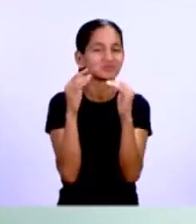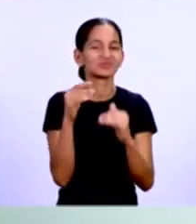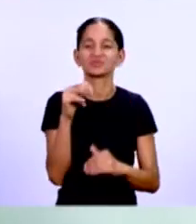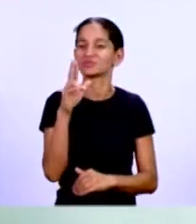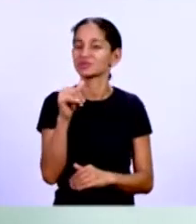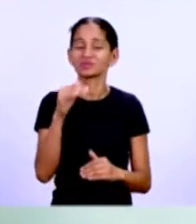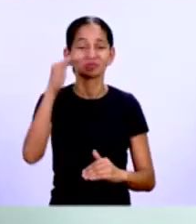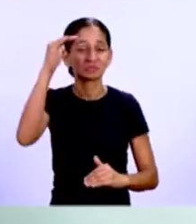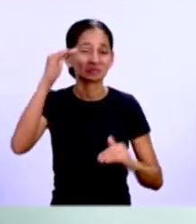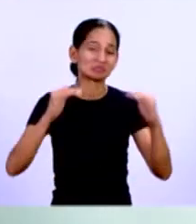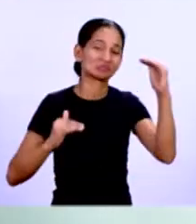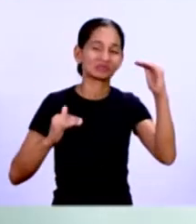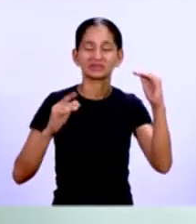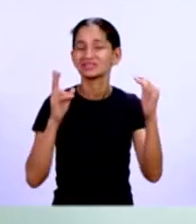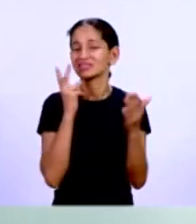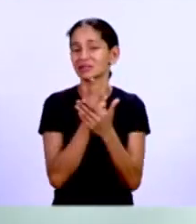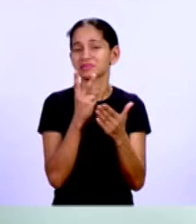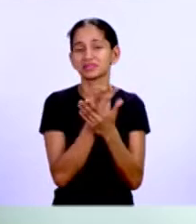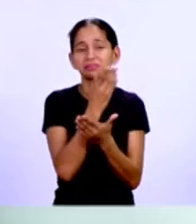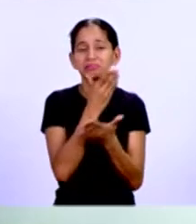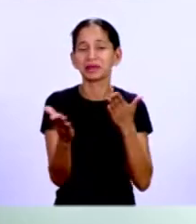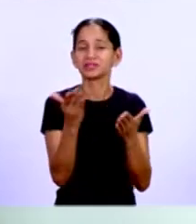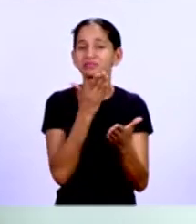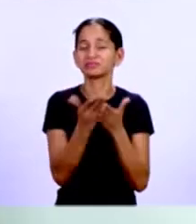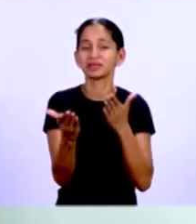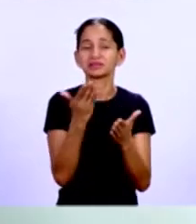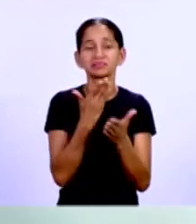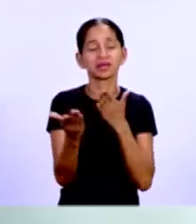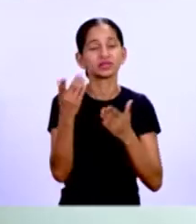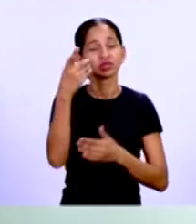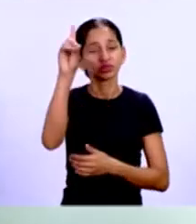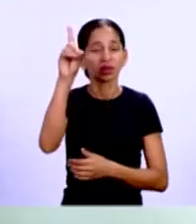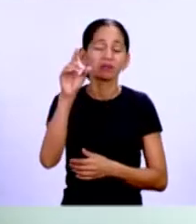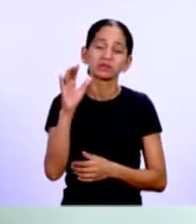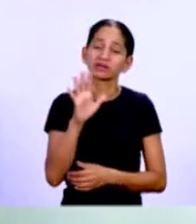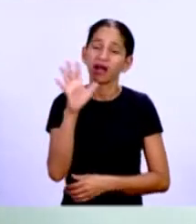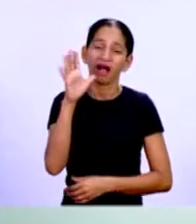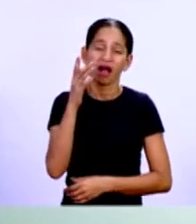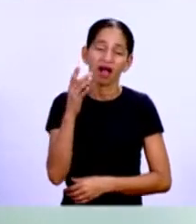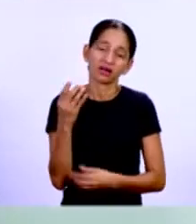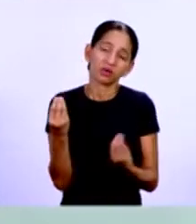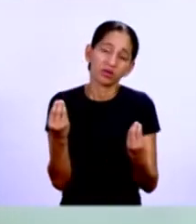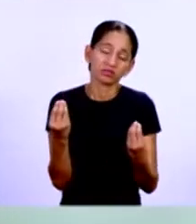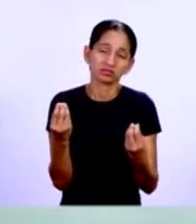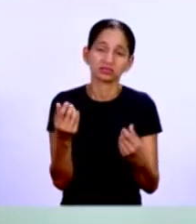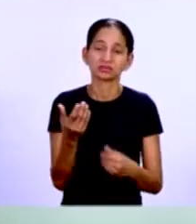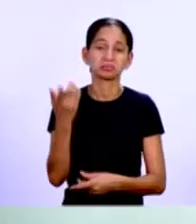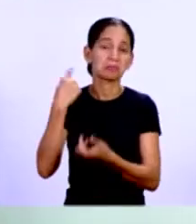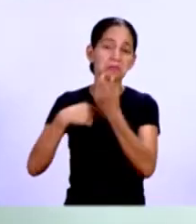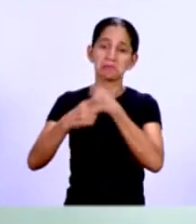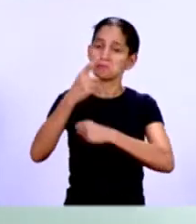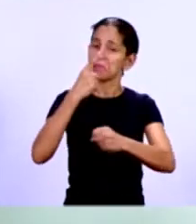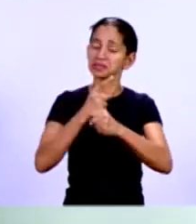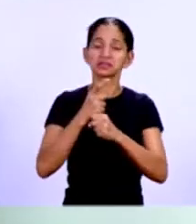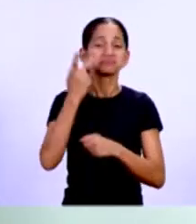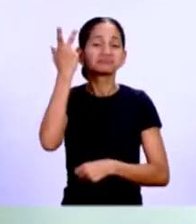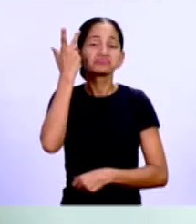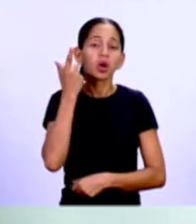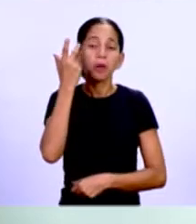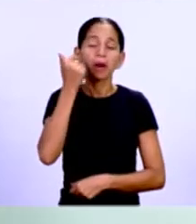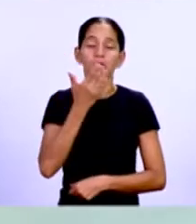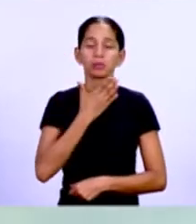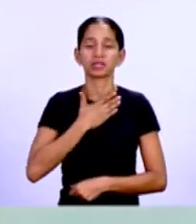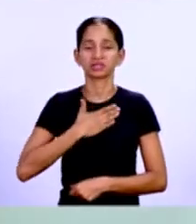tão desfavorável para o Brasil. A gente nunca teve um dólar tão caro. E isso não é uma coisa que a gente poderia dizer no ano passado. Ano passado a gente estava numa situação muito